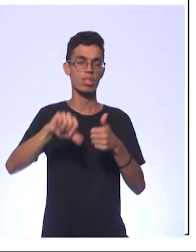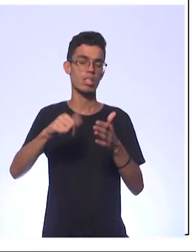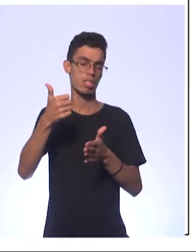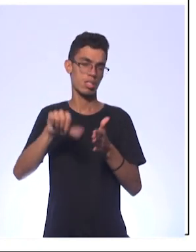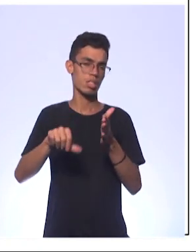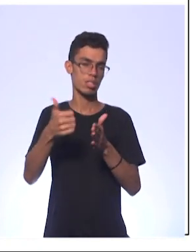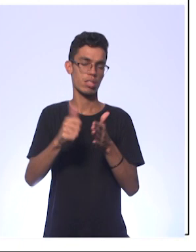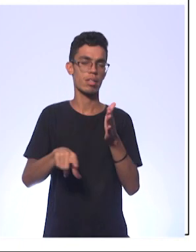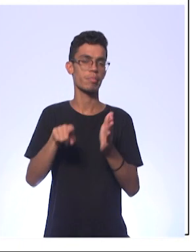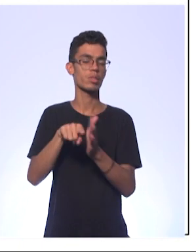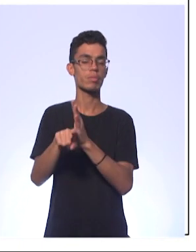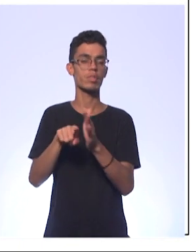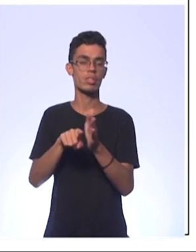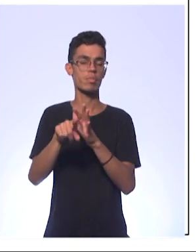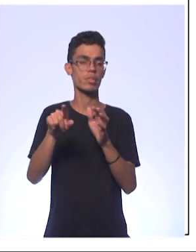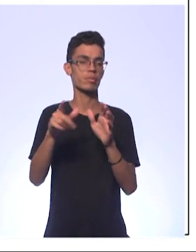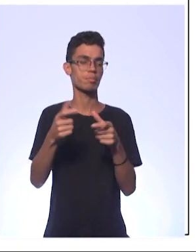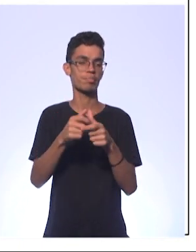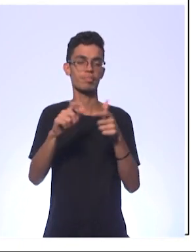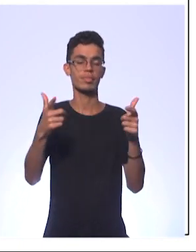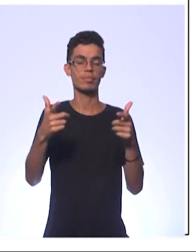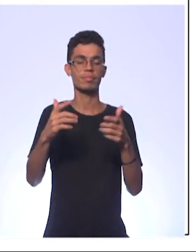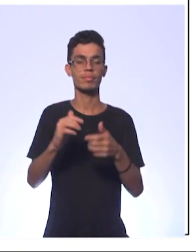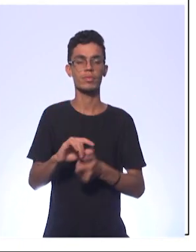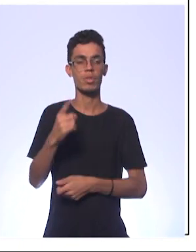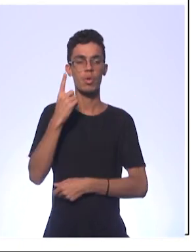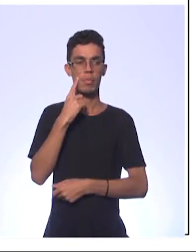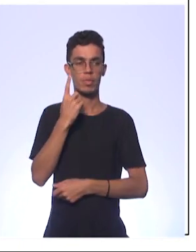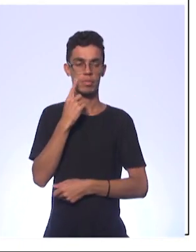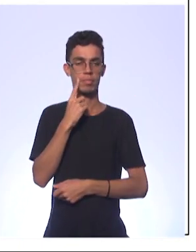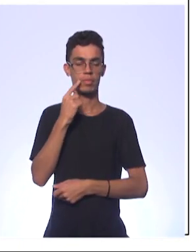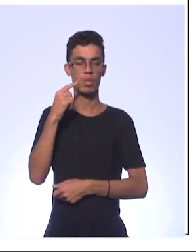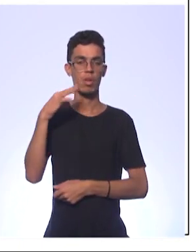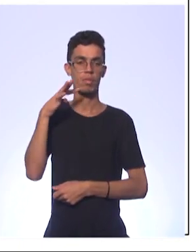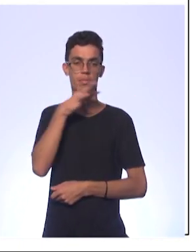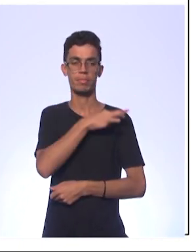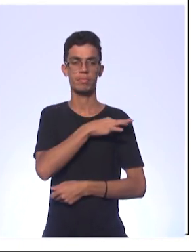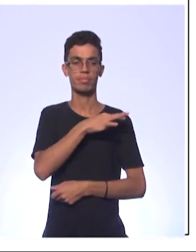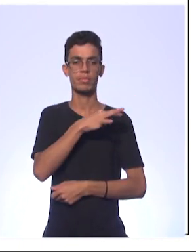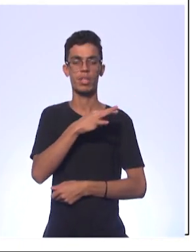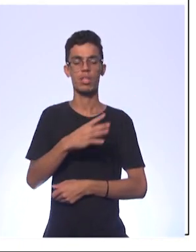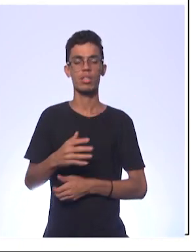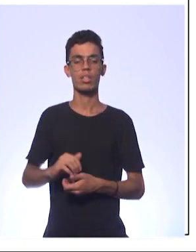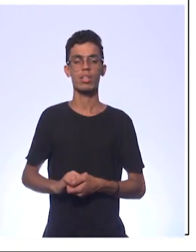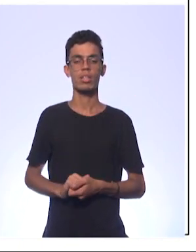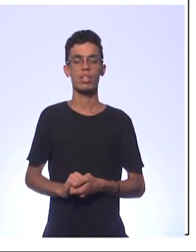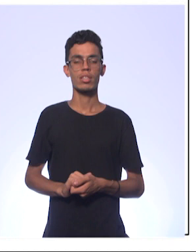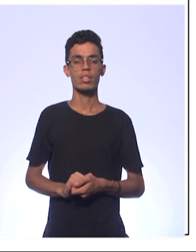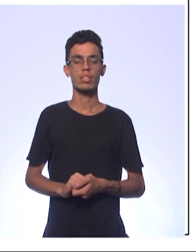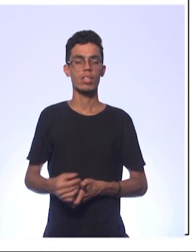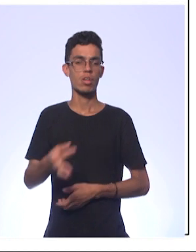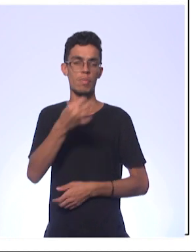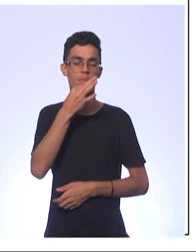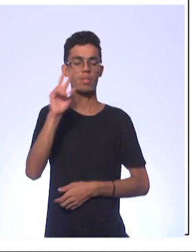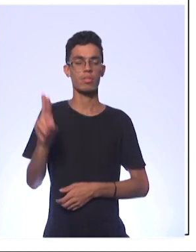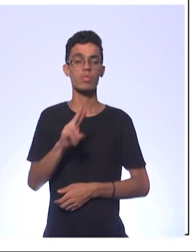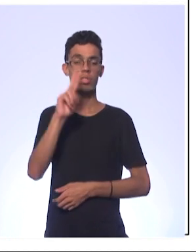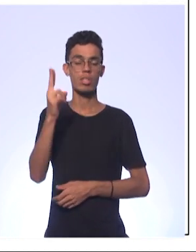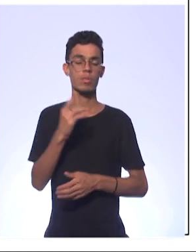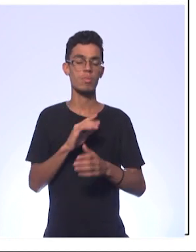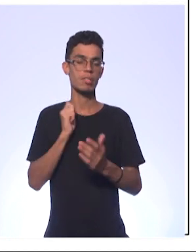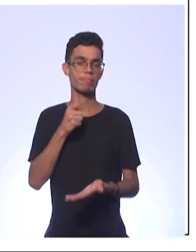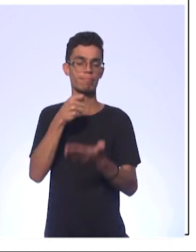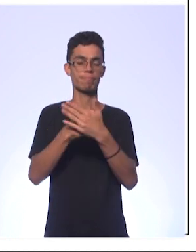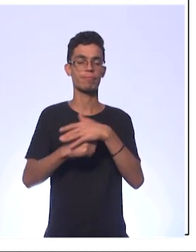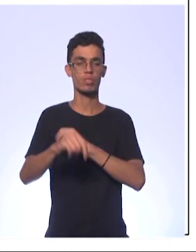algo mais complexo. Então, vejamos, essa evidência é julgar a adequação dos argumentos usados para defender